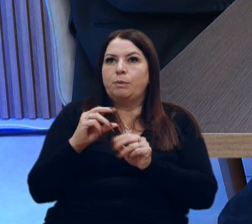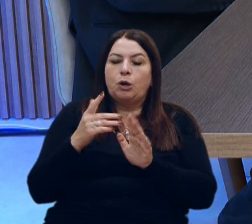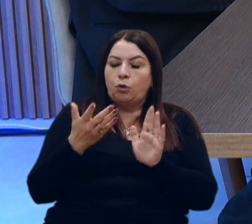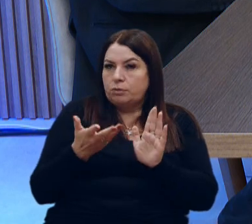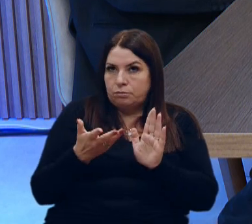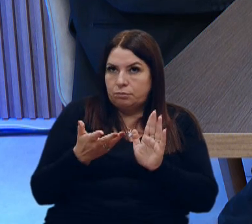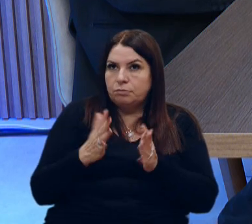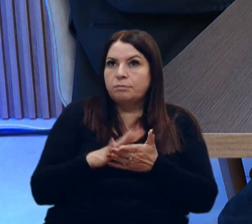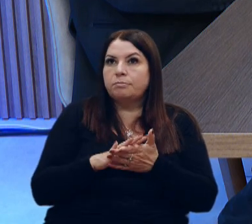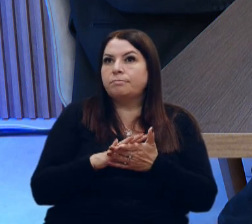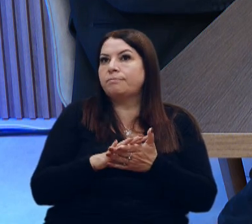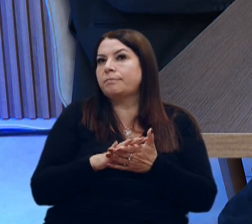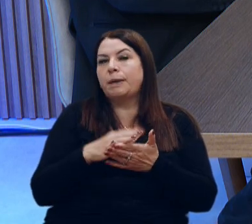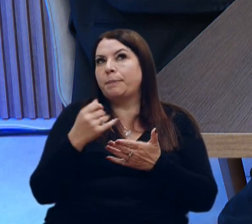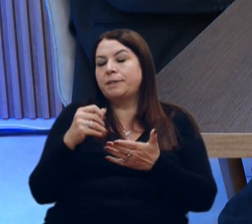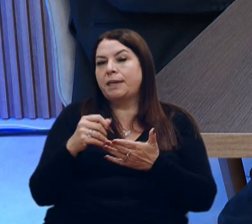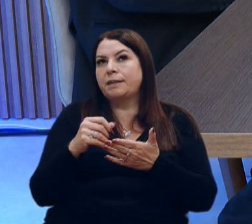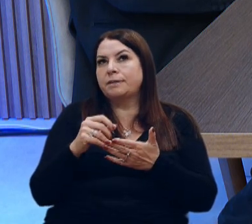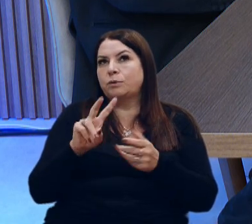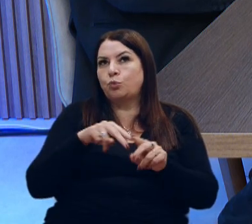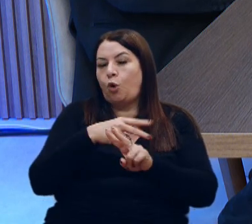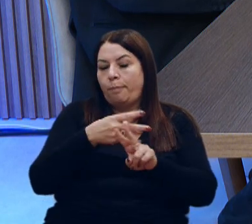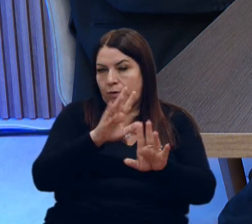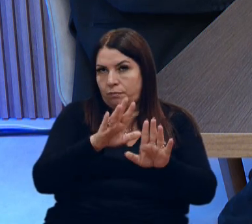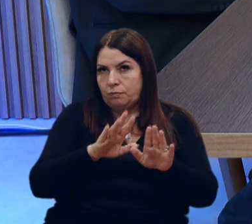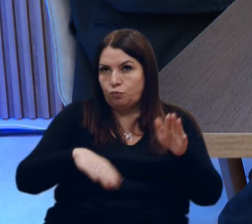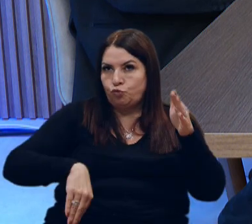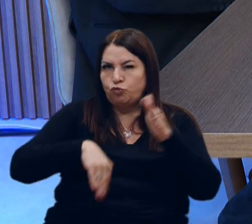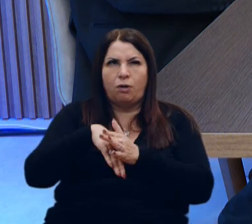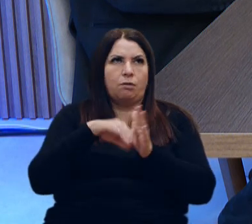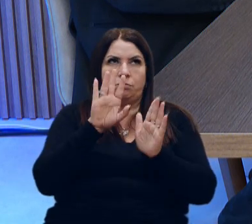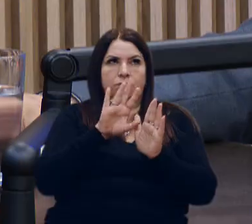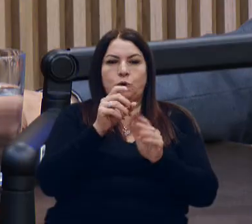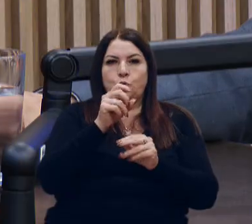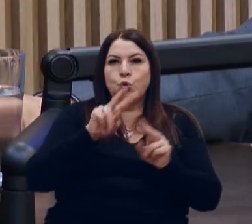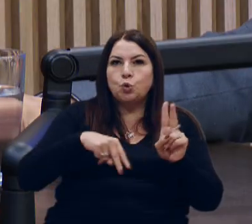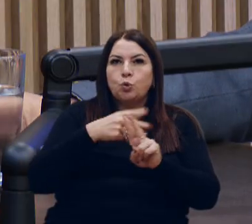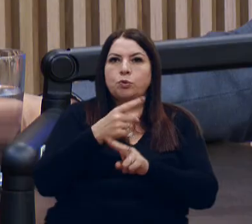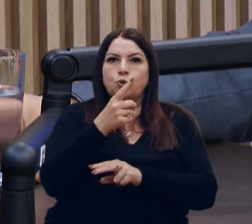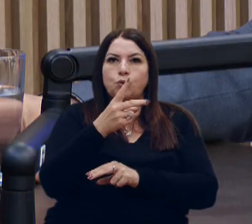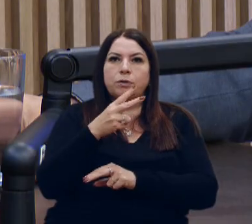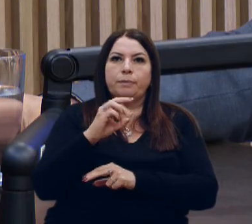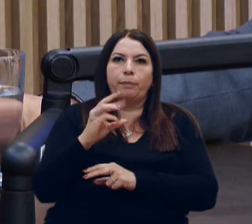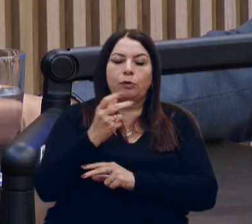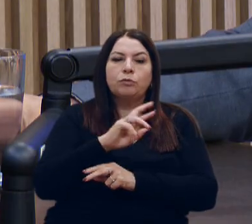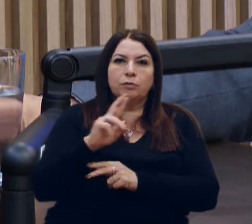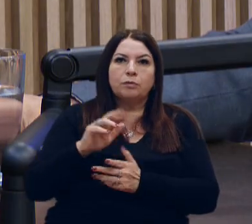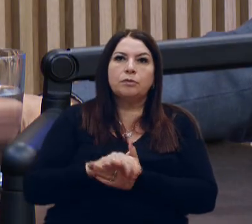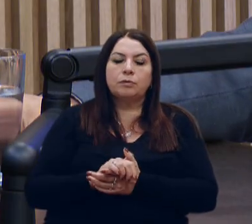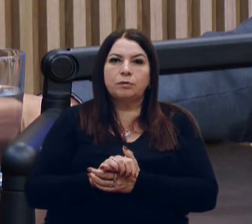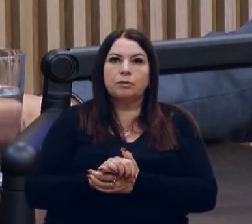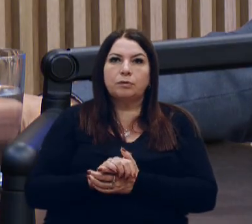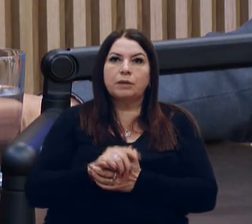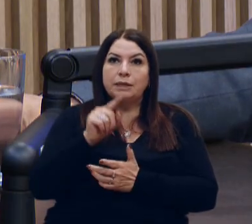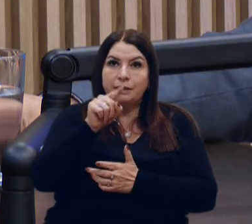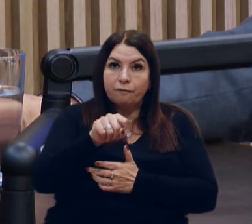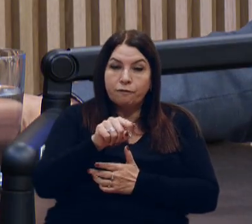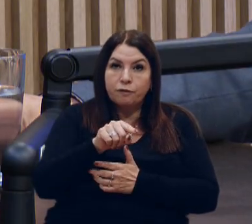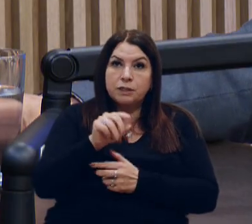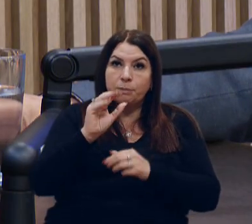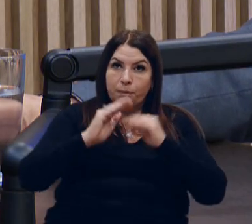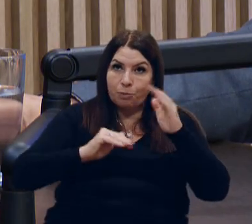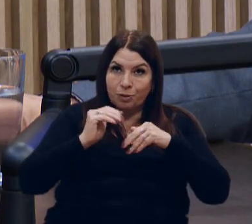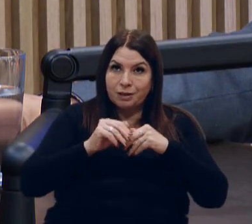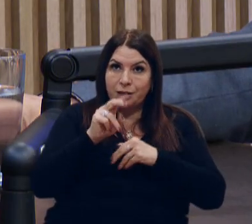milhões, mas bota que precisasse o dobro. Vamos chutar que fosse o dobro. 12 milhões de reais. Se fosse para colocar